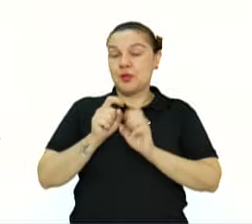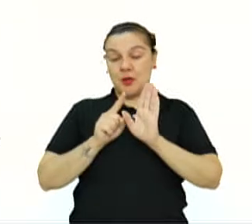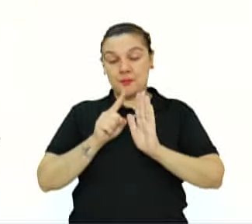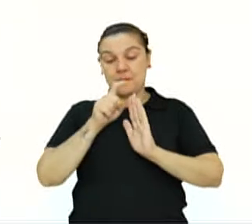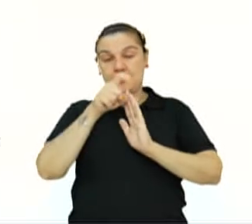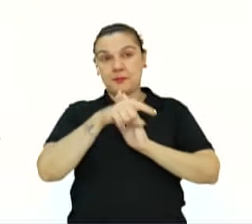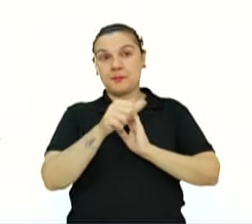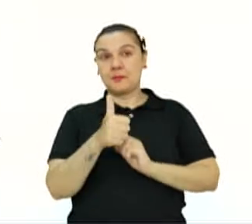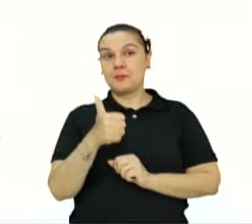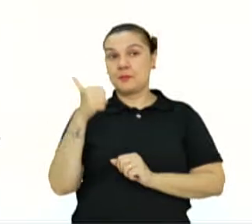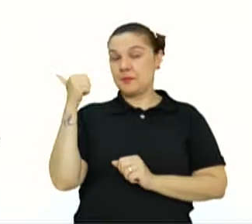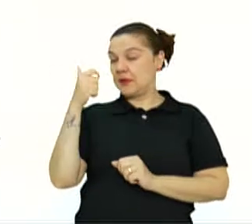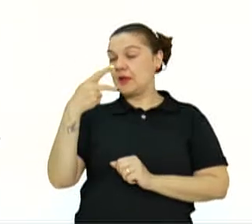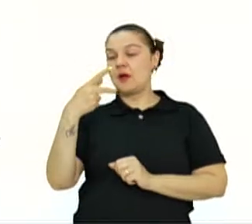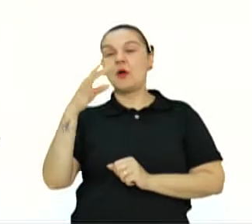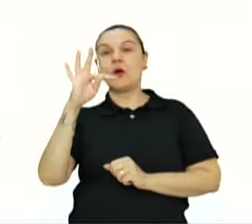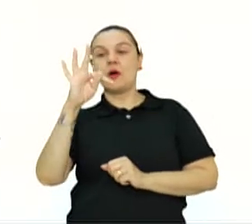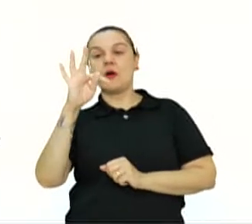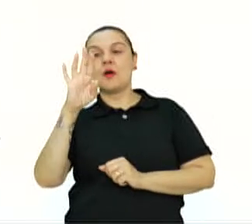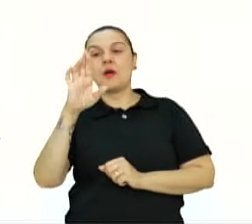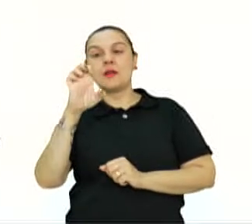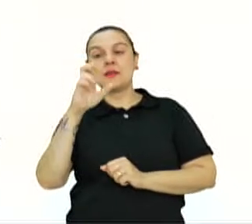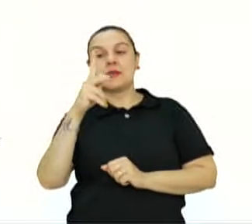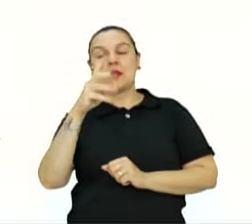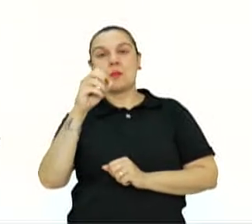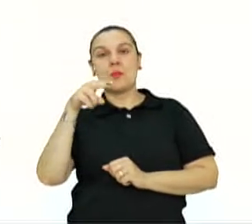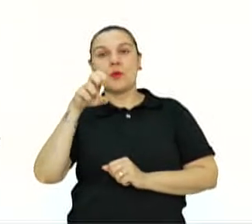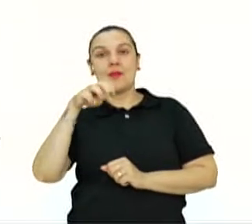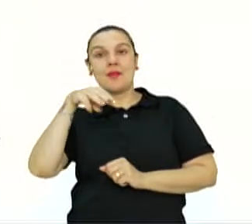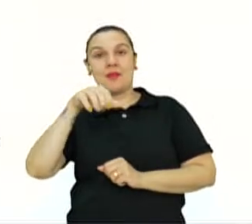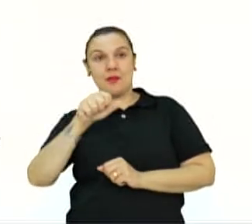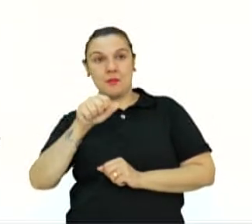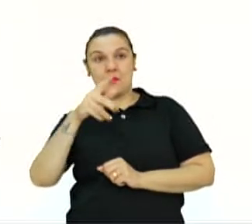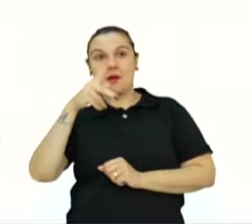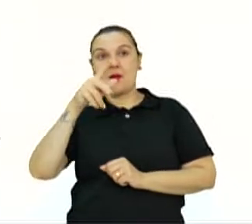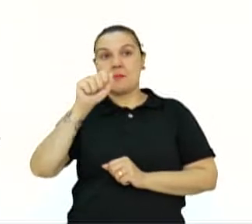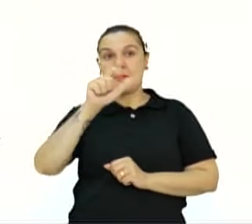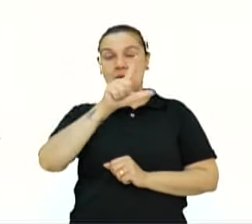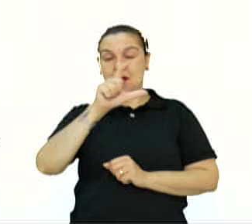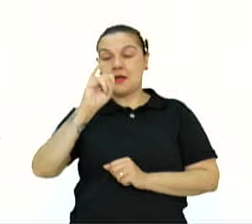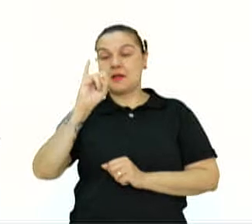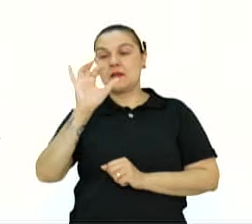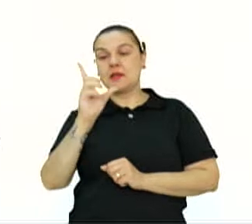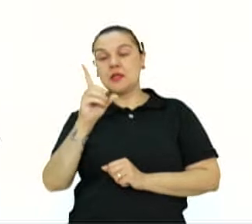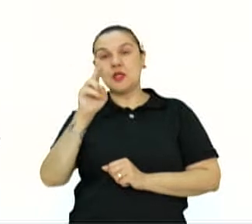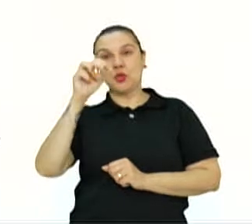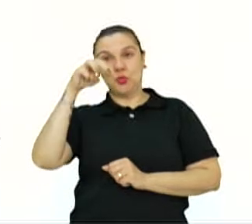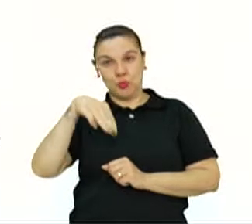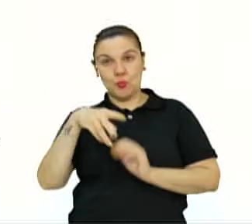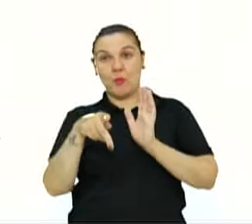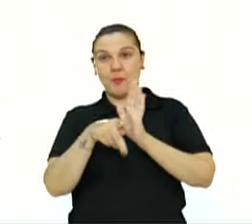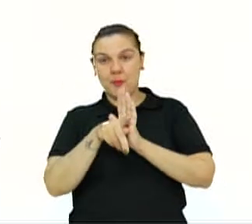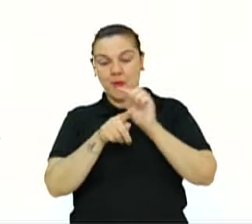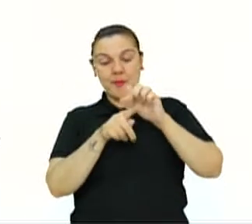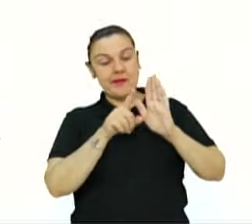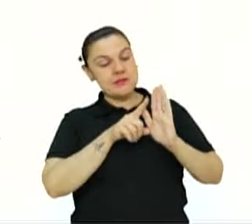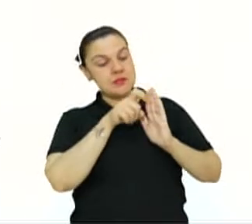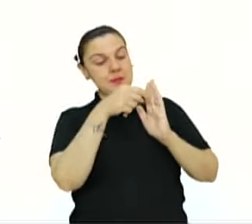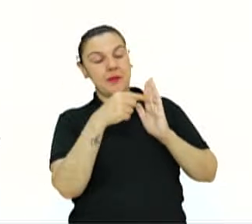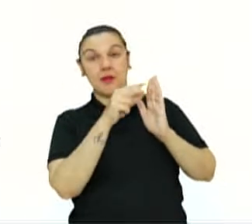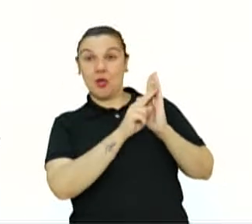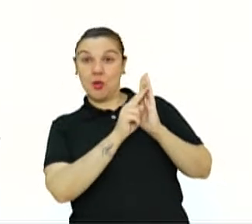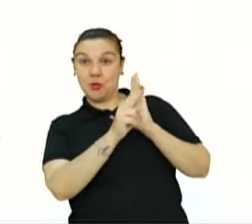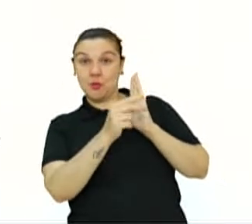bactéria chamada Treponema pallidum. Esse é o nome científico dela, tá? Essa